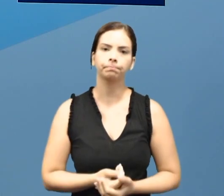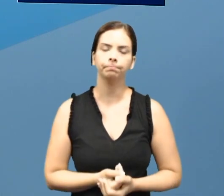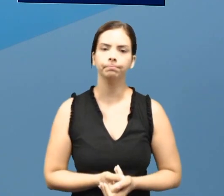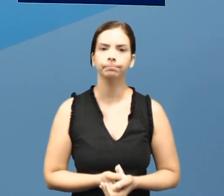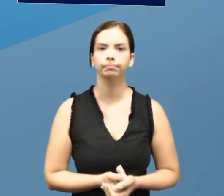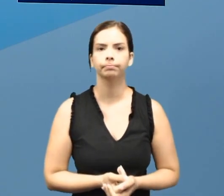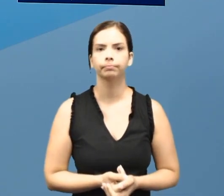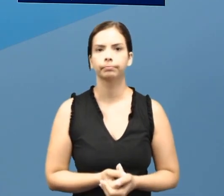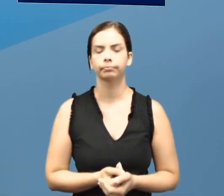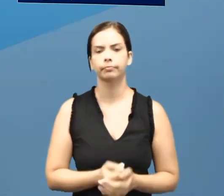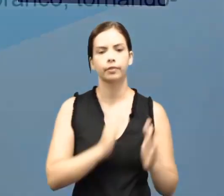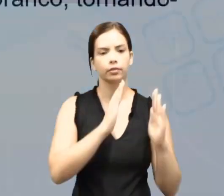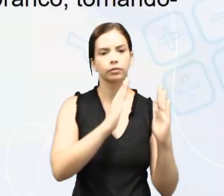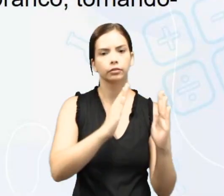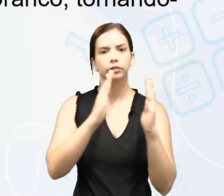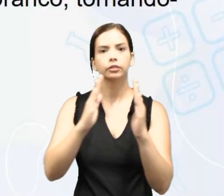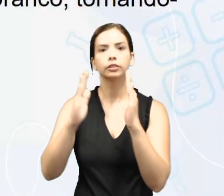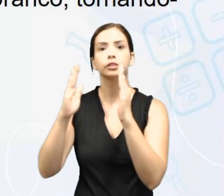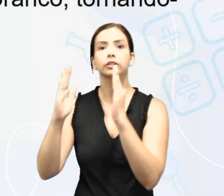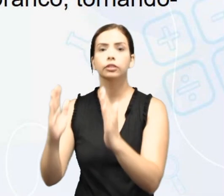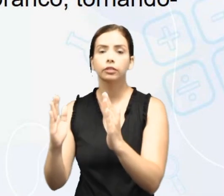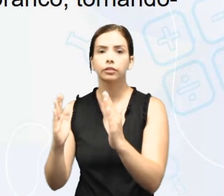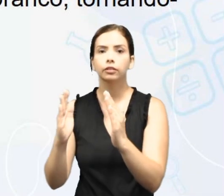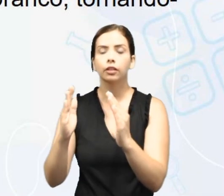a escala monocromática é a